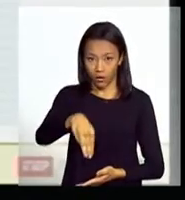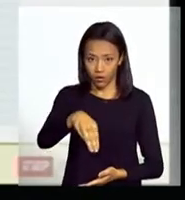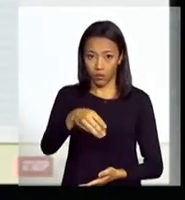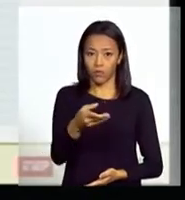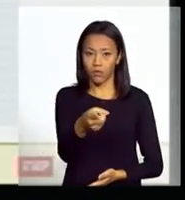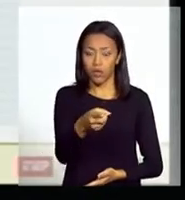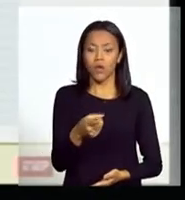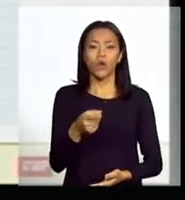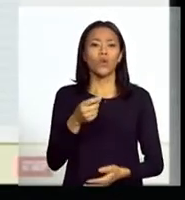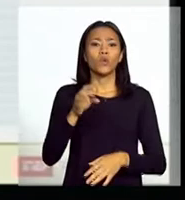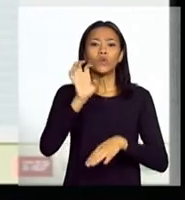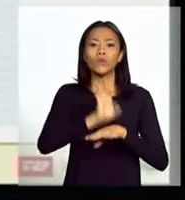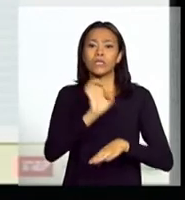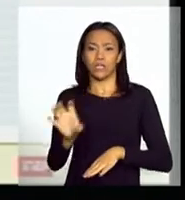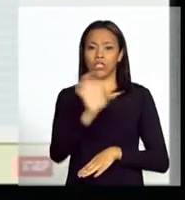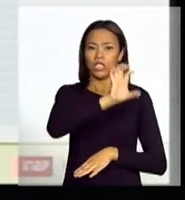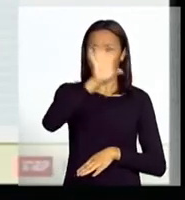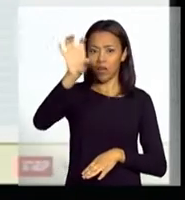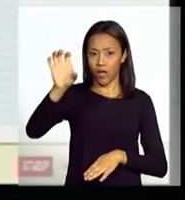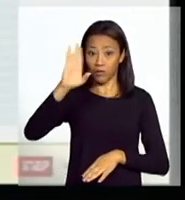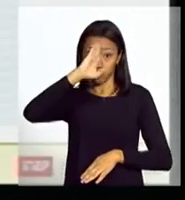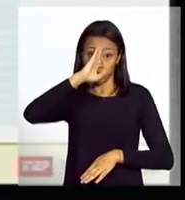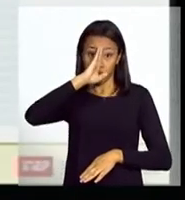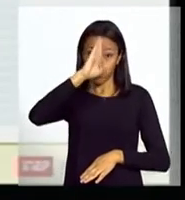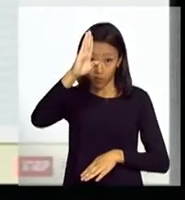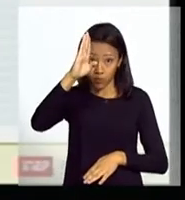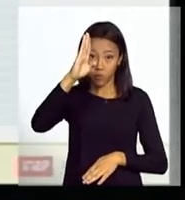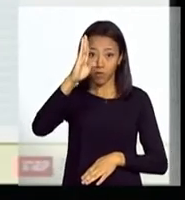Quem são os estados que se destacam